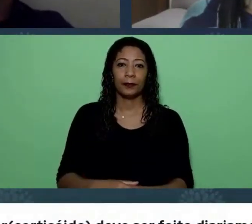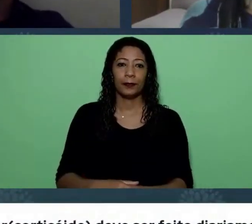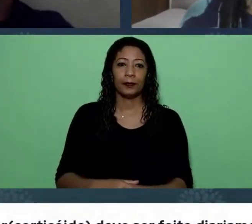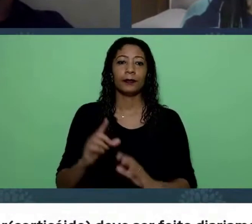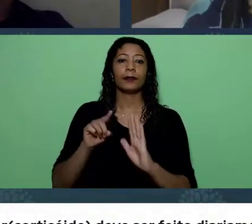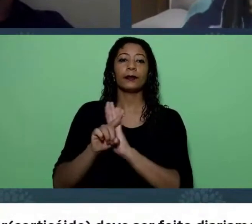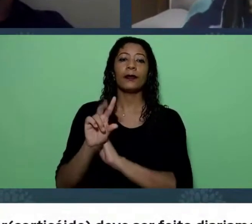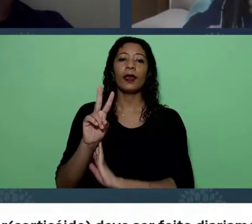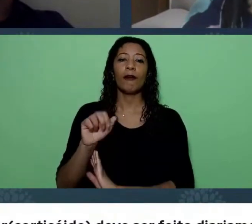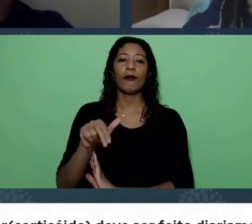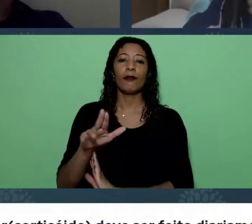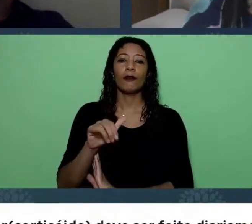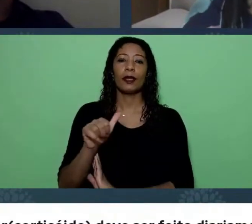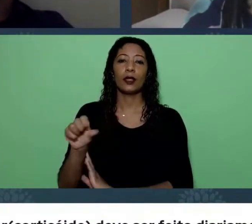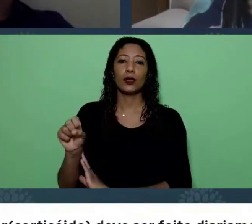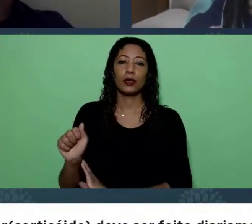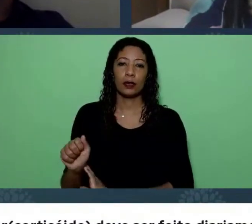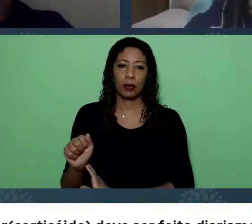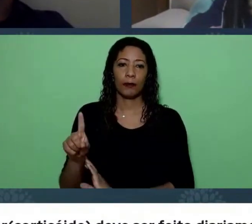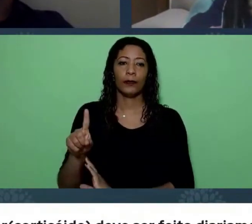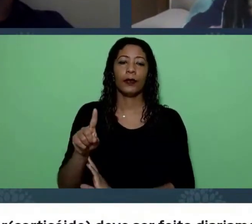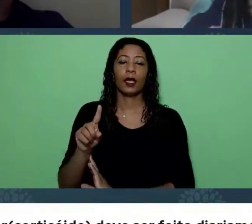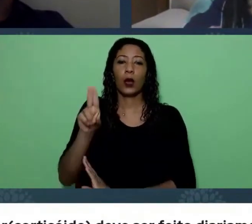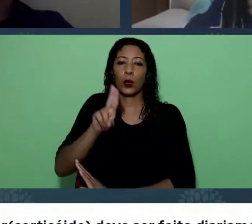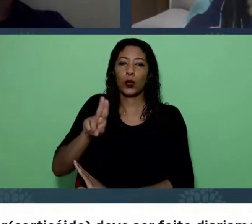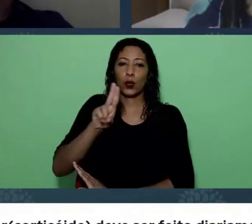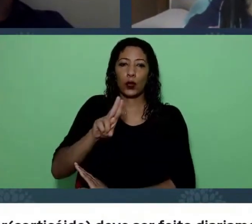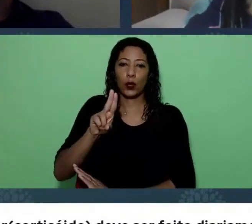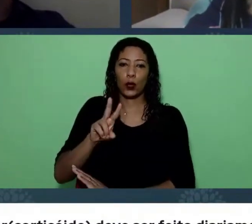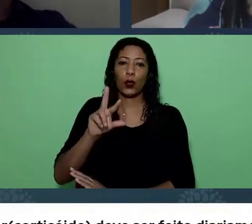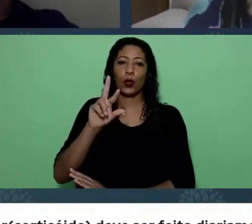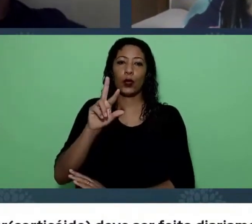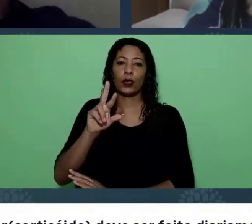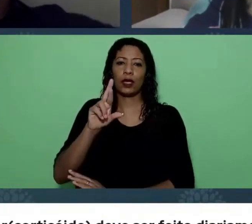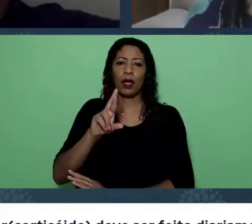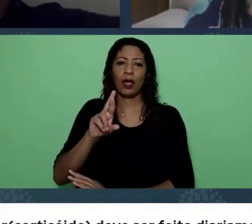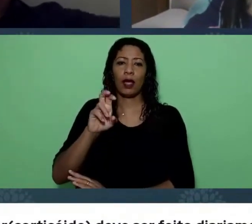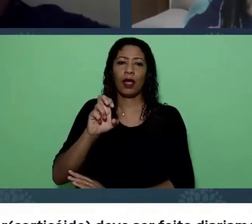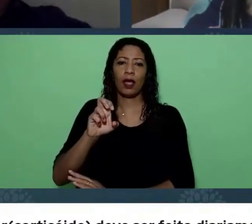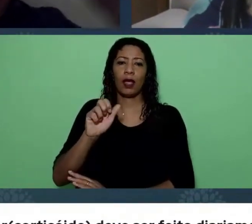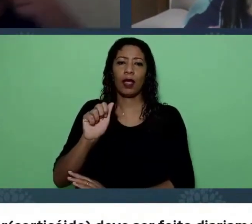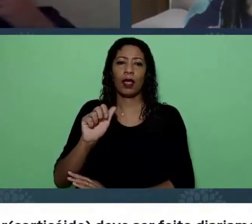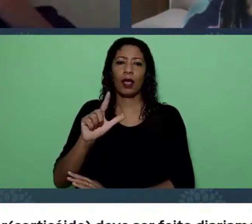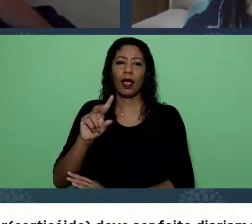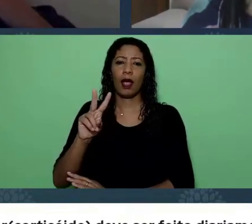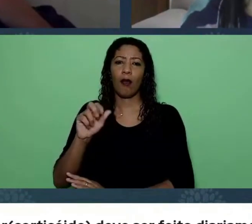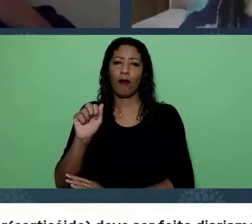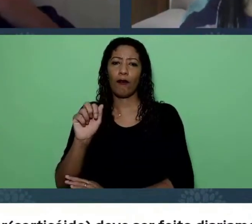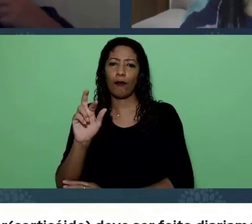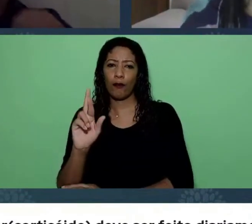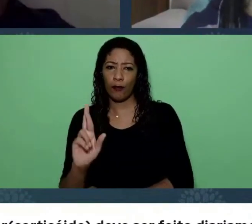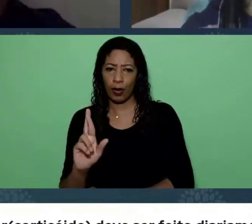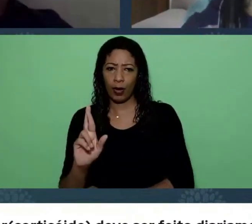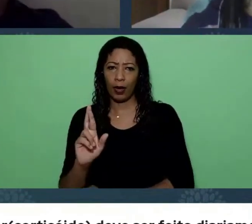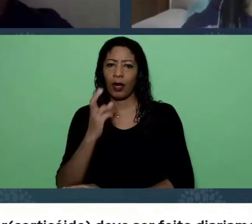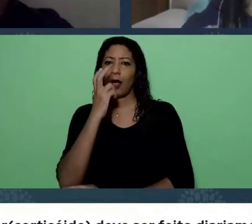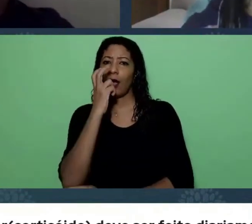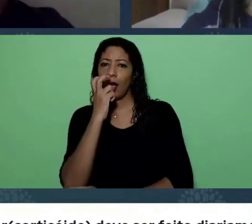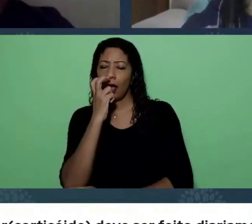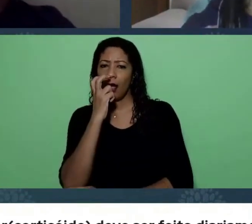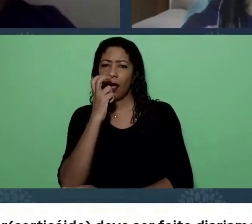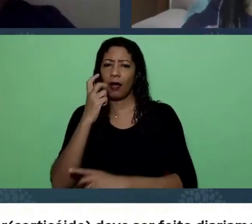Vanusa perguntou, o uso inalatório do Realvar, que é um corticoide, deve ser feito diariamente, mesmo sem estar em crise?